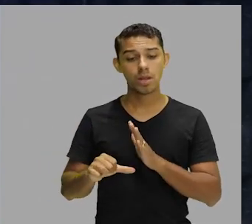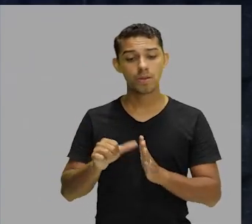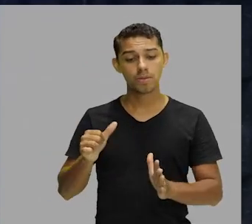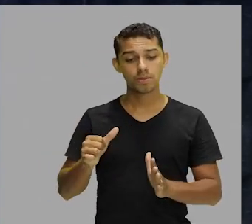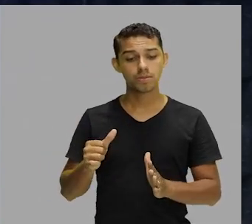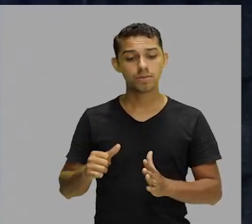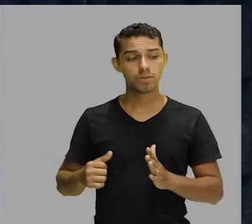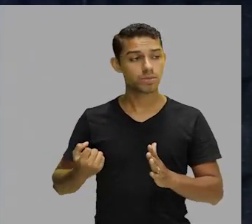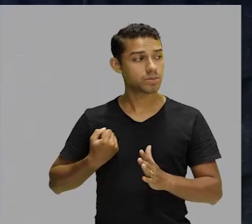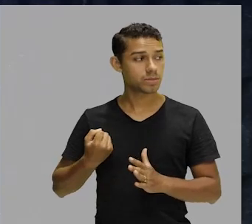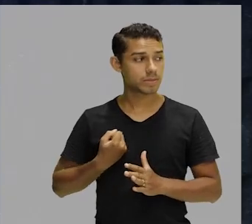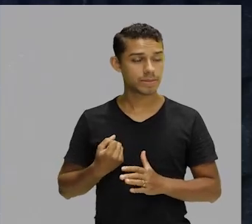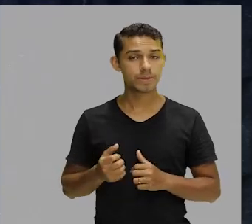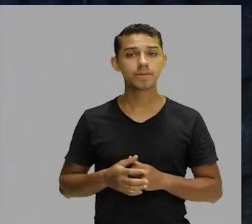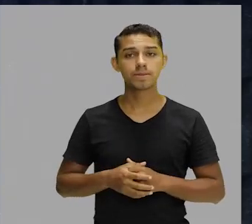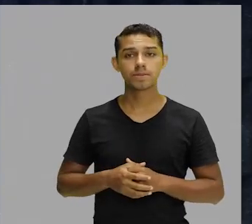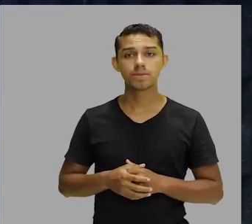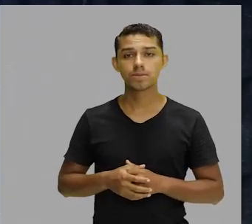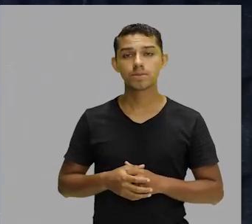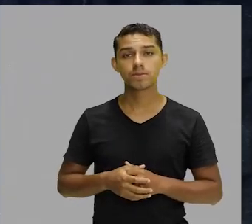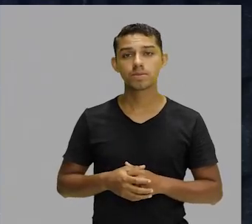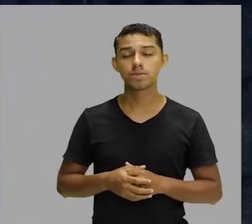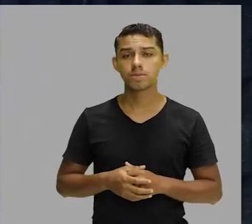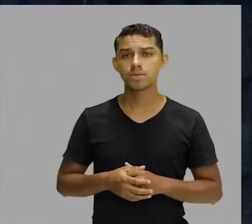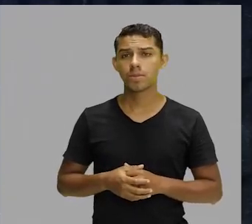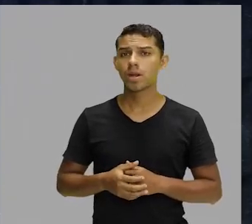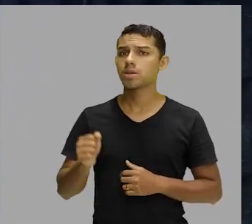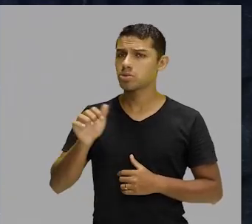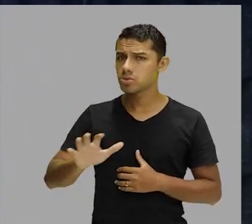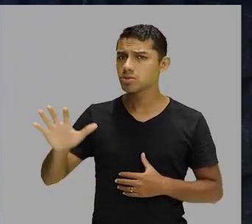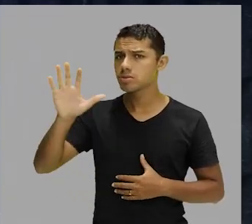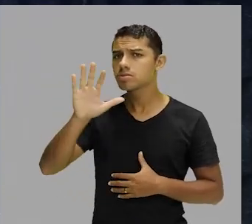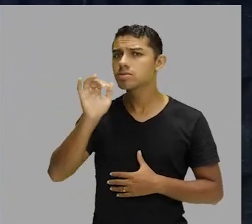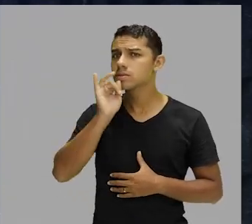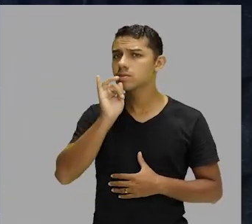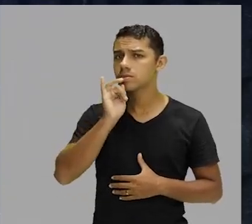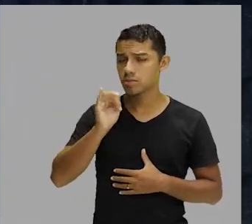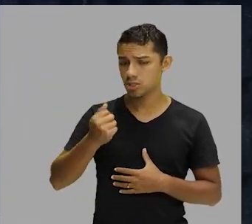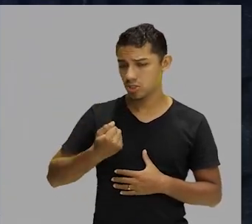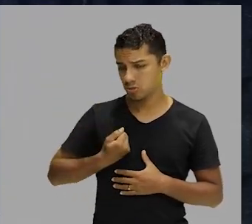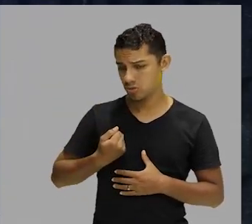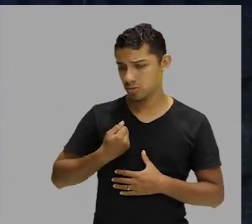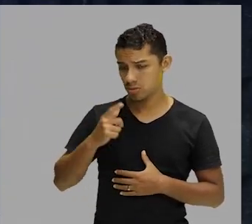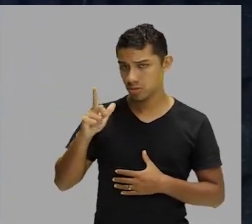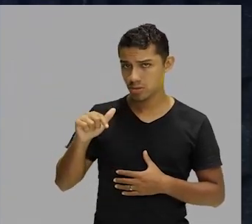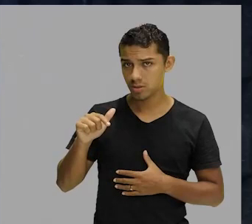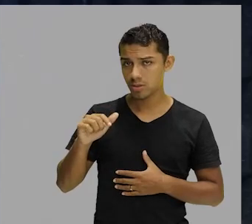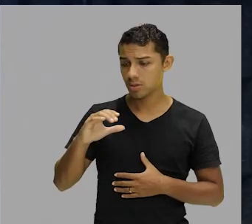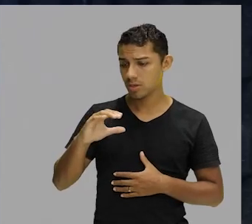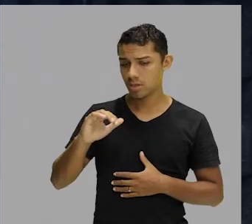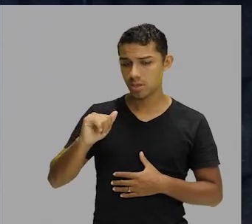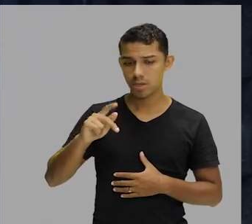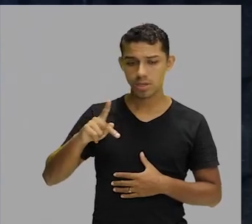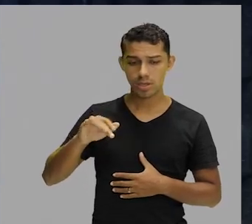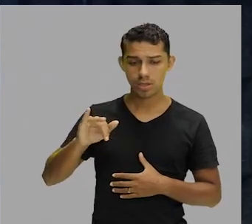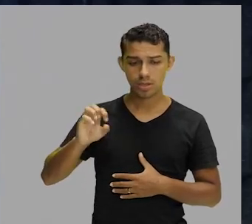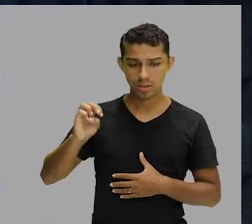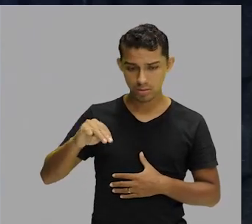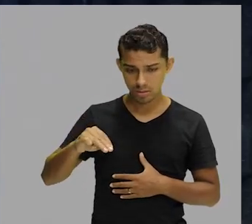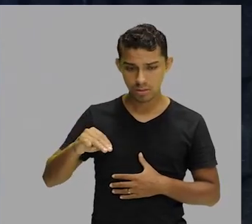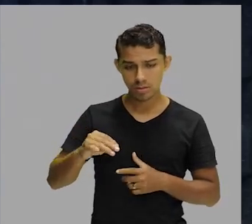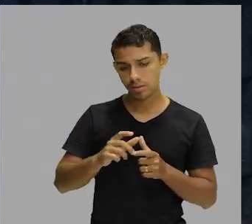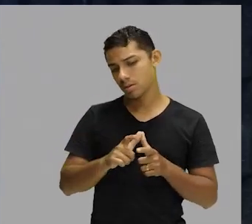a pirâmide de número. Pessoal, geralmente, numa pirâmide de número, o capim ele está em